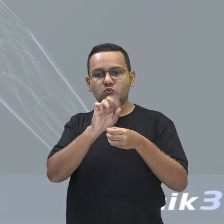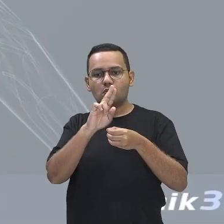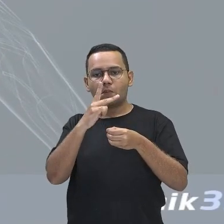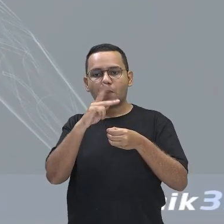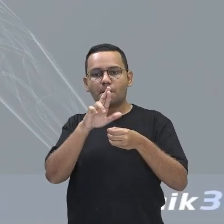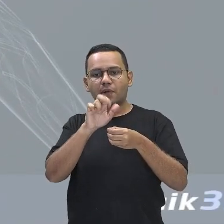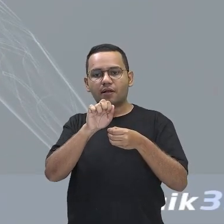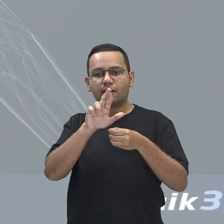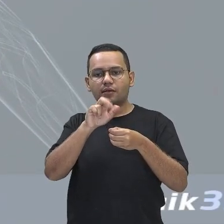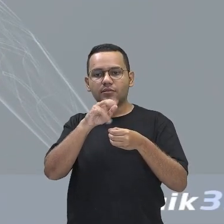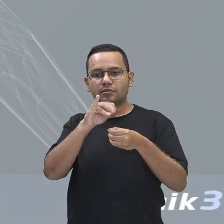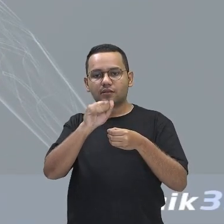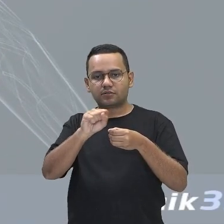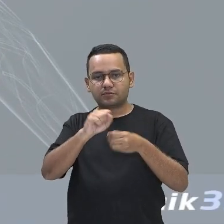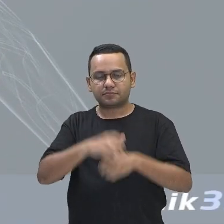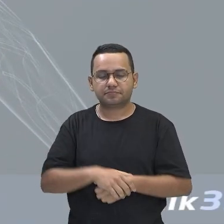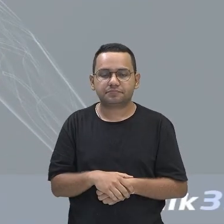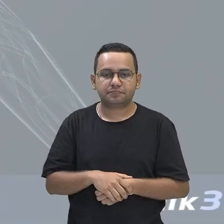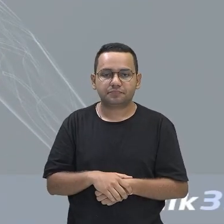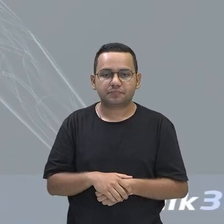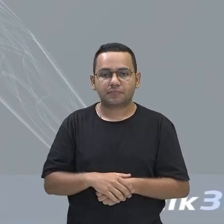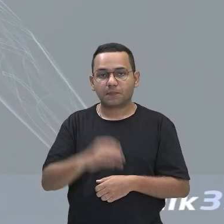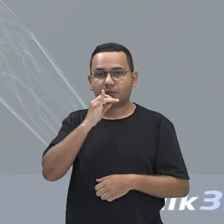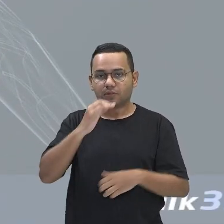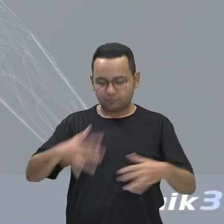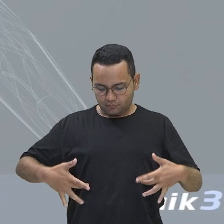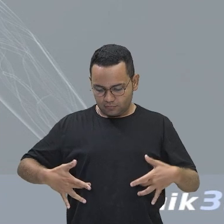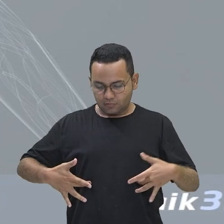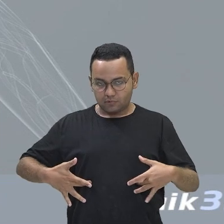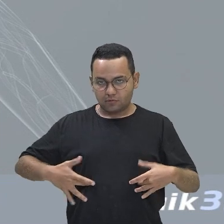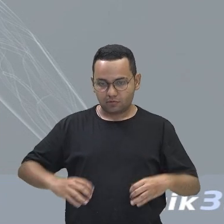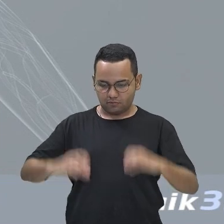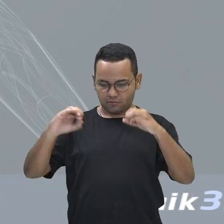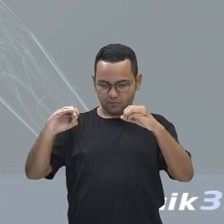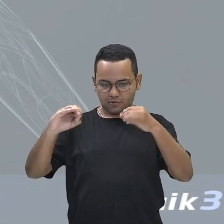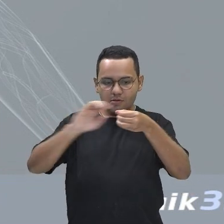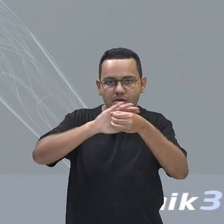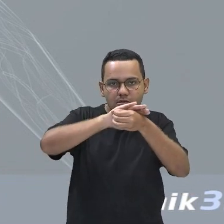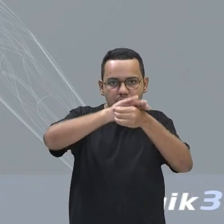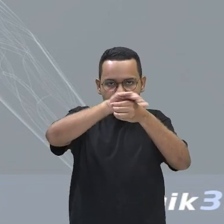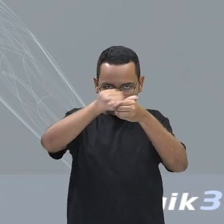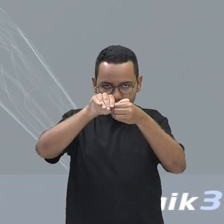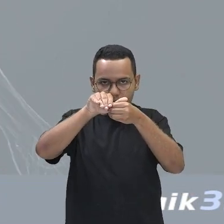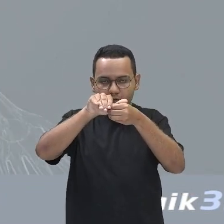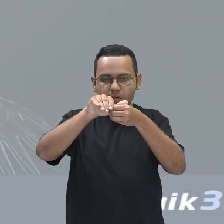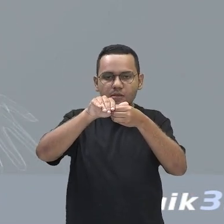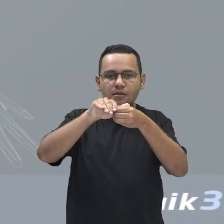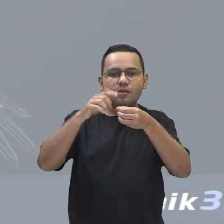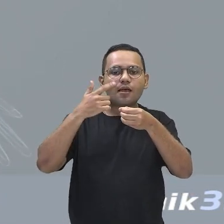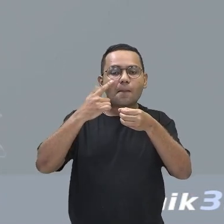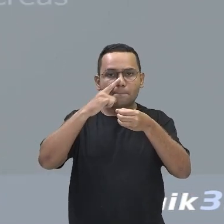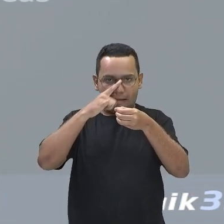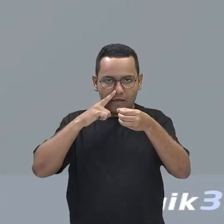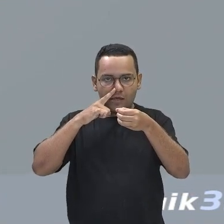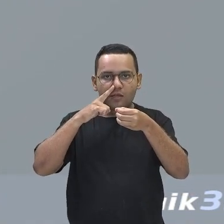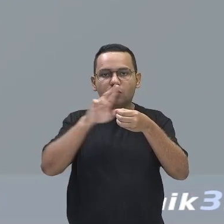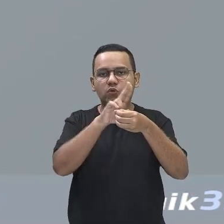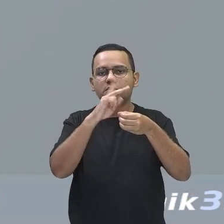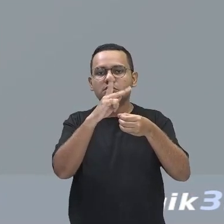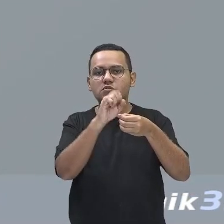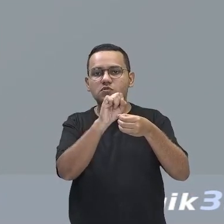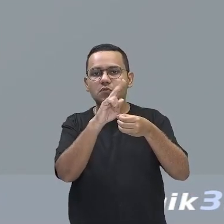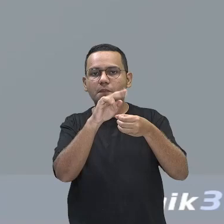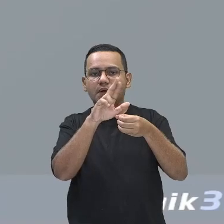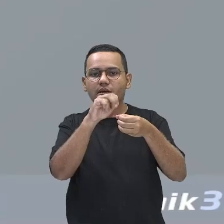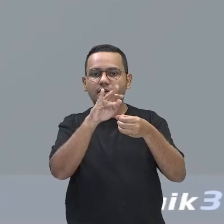que estão acima. Supra quer dizer que está acima, tá bom? Por isso que elas têm esse nome de glândulas suprarrenais. Esse